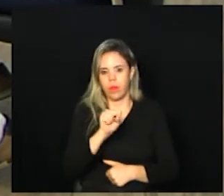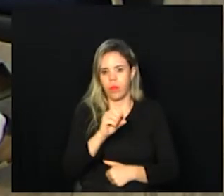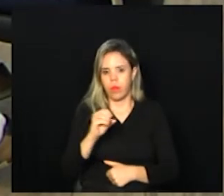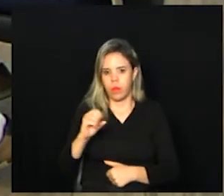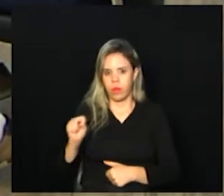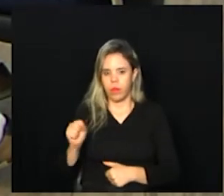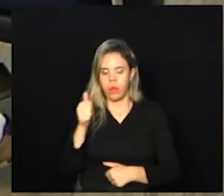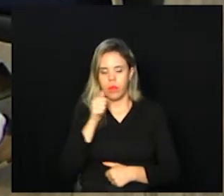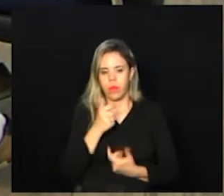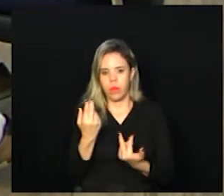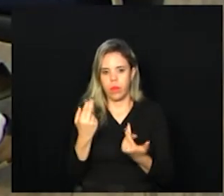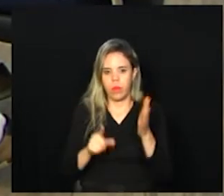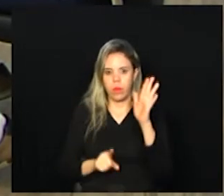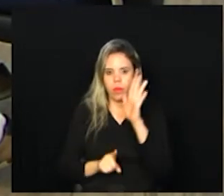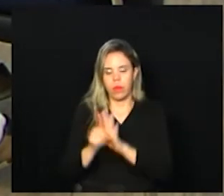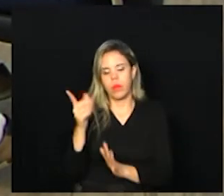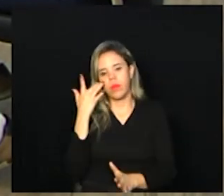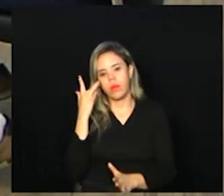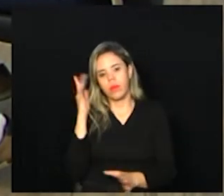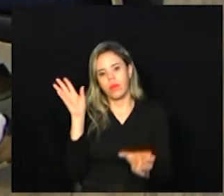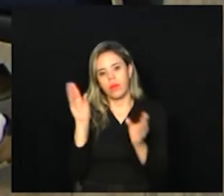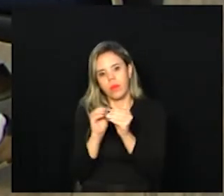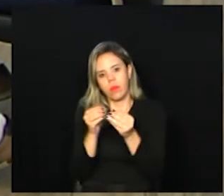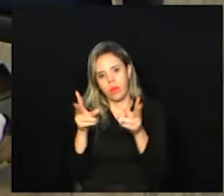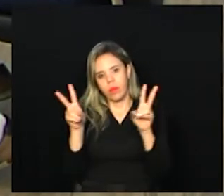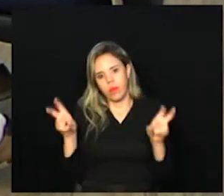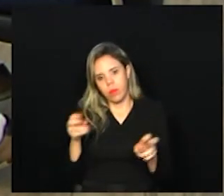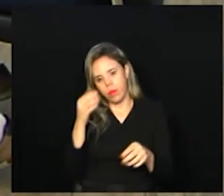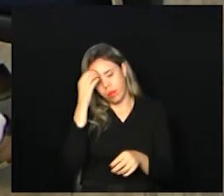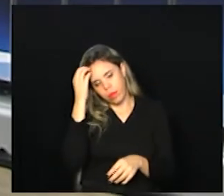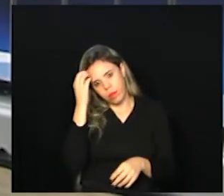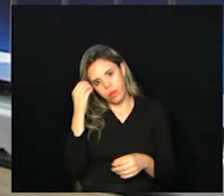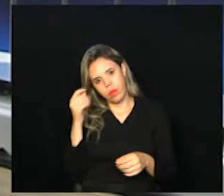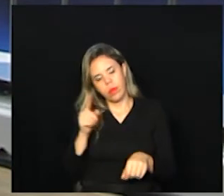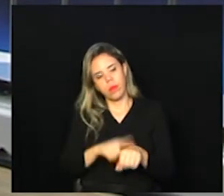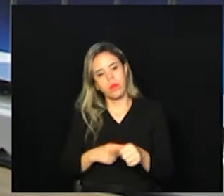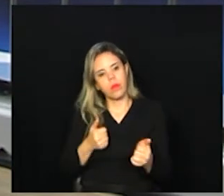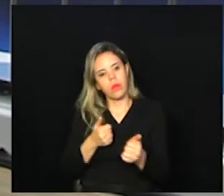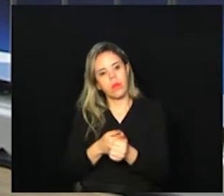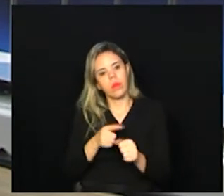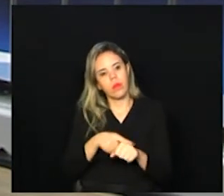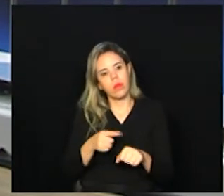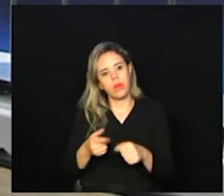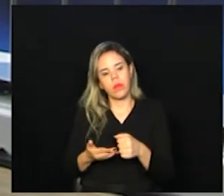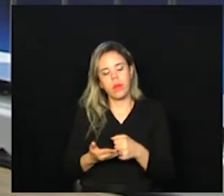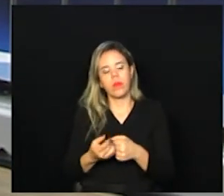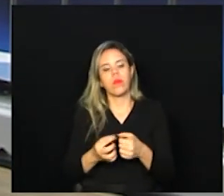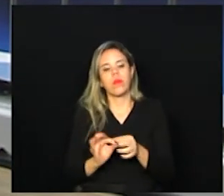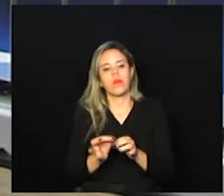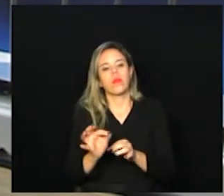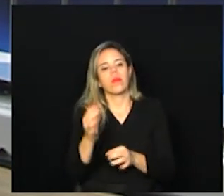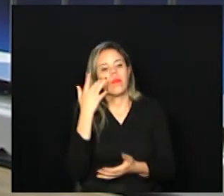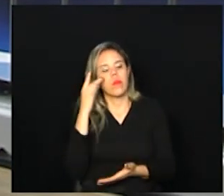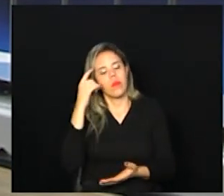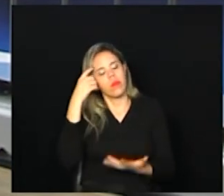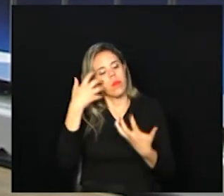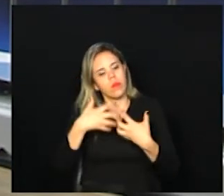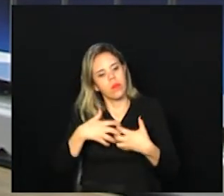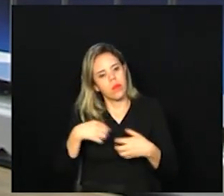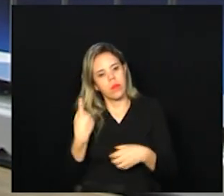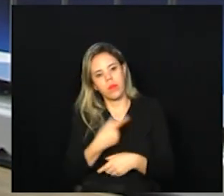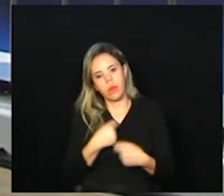a mesma pergunta para a gente poder fechar este assunto. Curto, médio e longo prazo, o que você pensa que